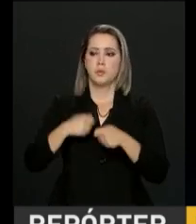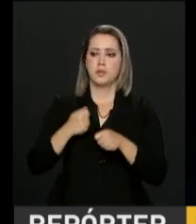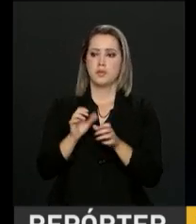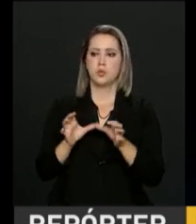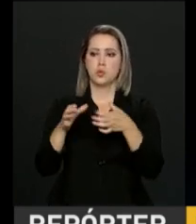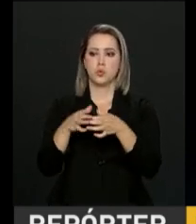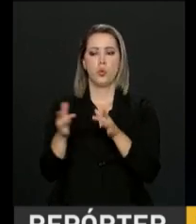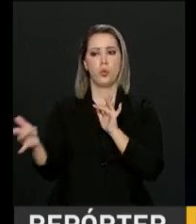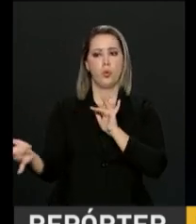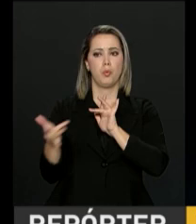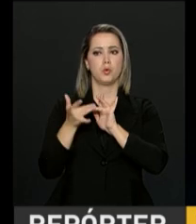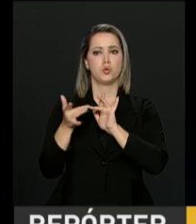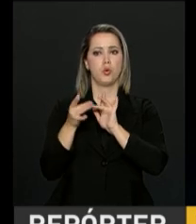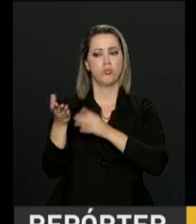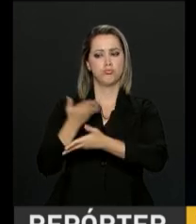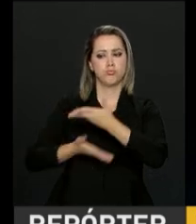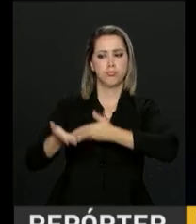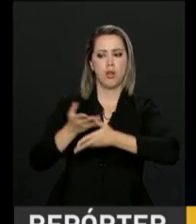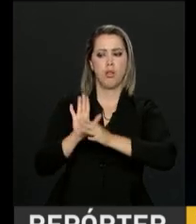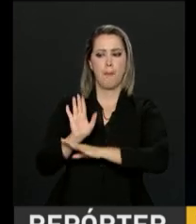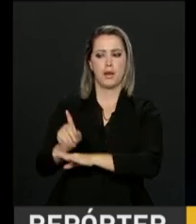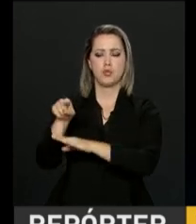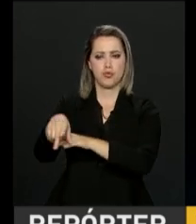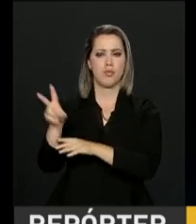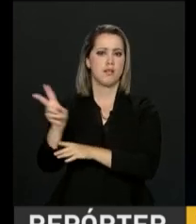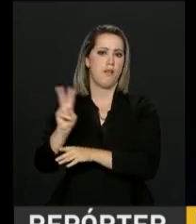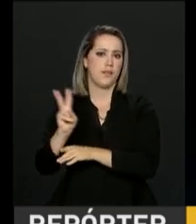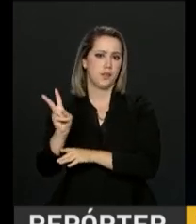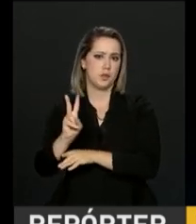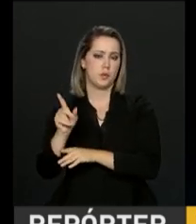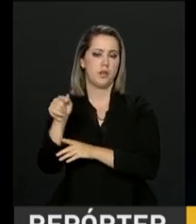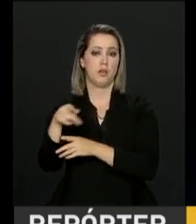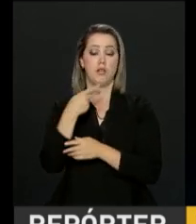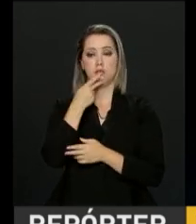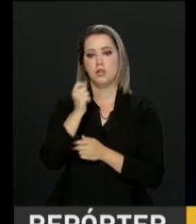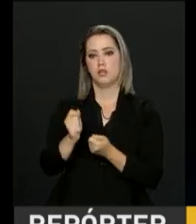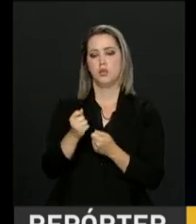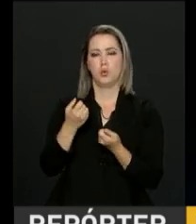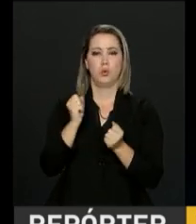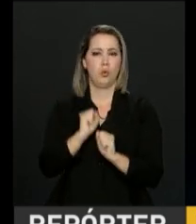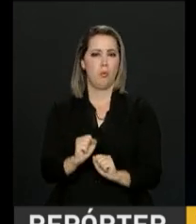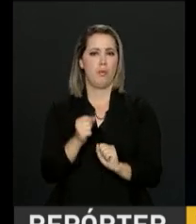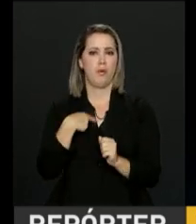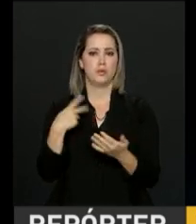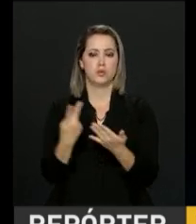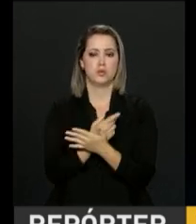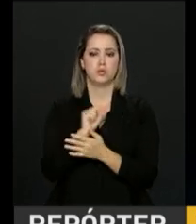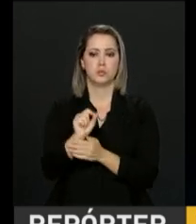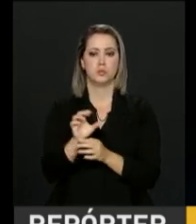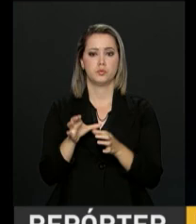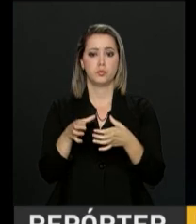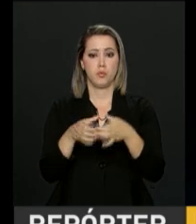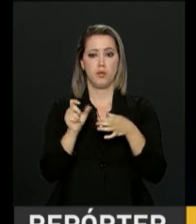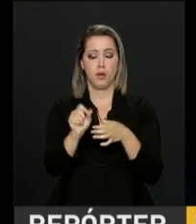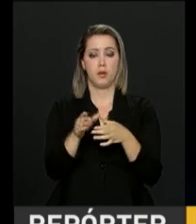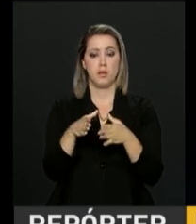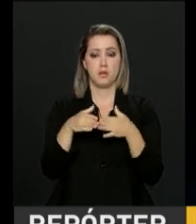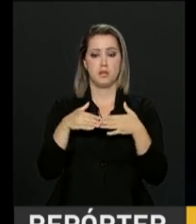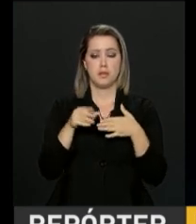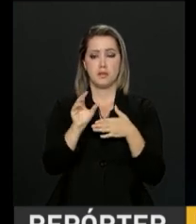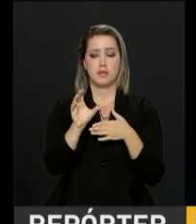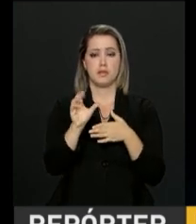mediar essa situação na Venezuela. O ministro também pediu para que não seja convocada essa Assembleia Constituinte. Nós continuamos,